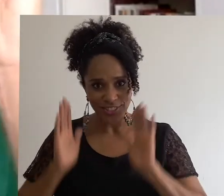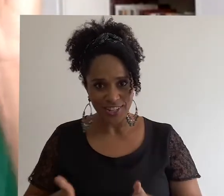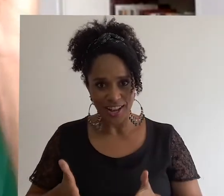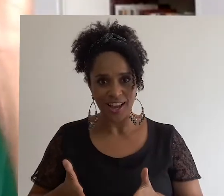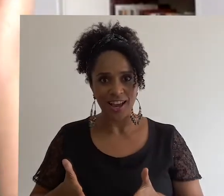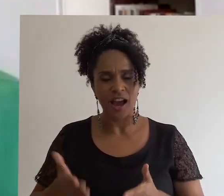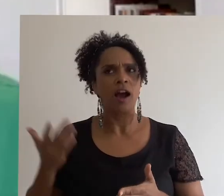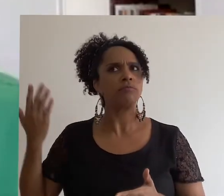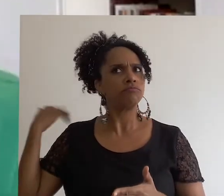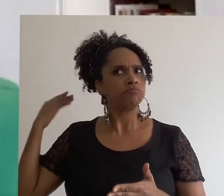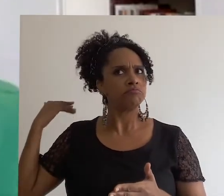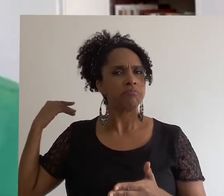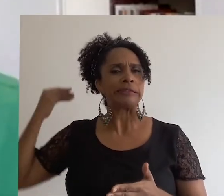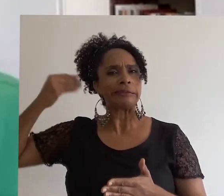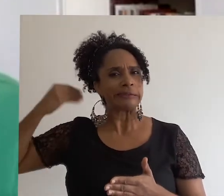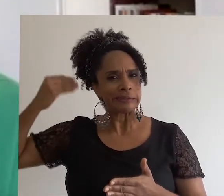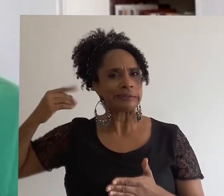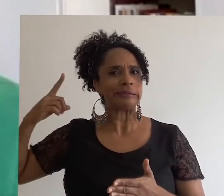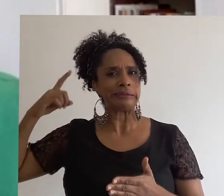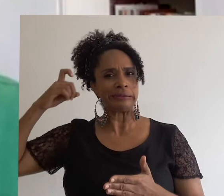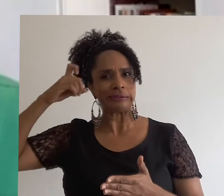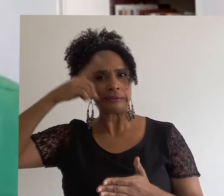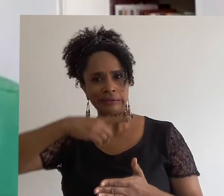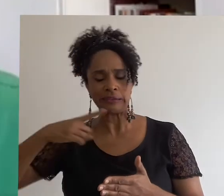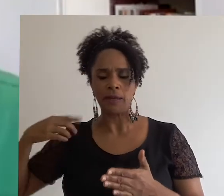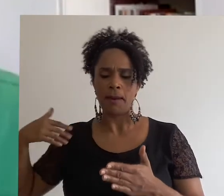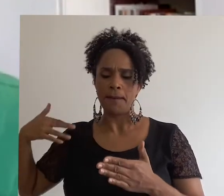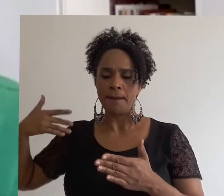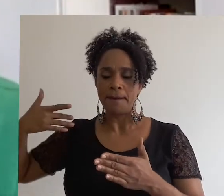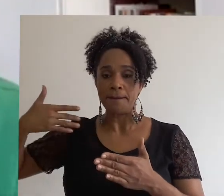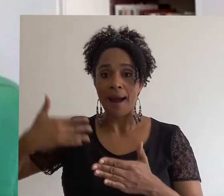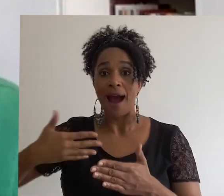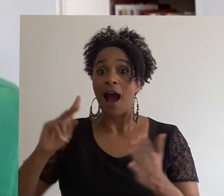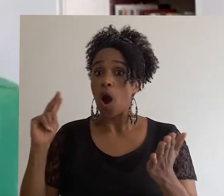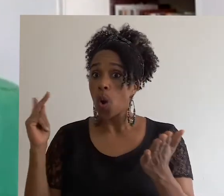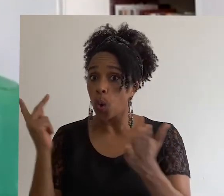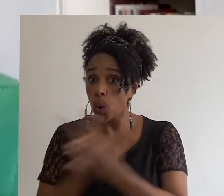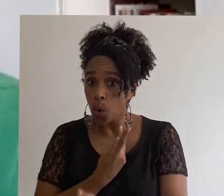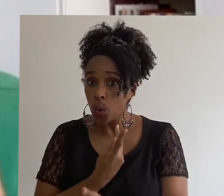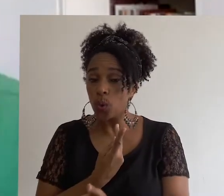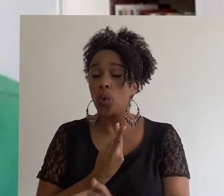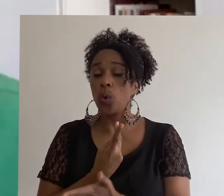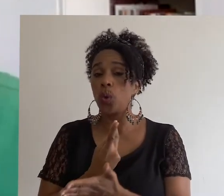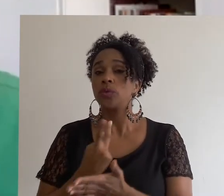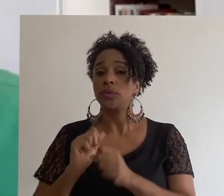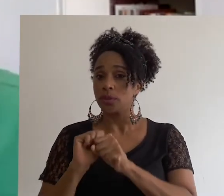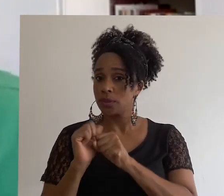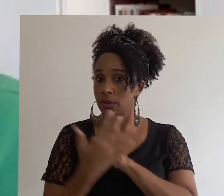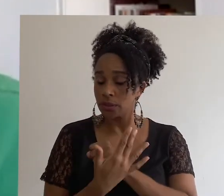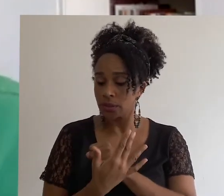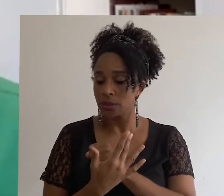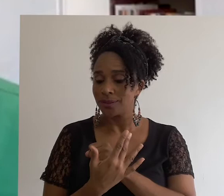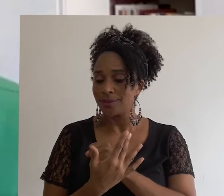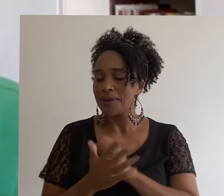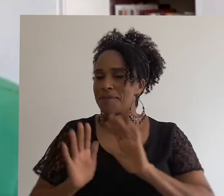apesar de termos aí vivenciado essa experiência do contexto pandêmico, nós terminamos um ano com uma